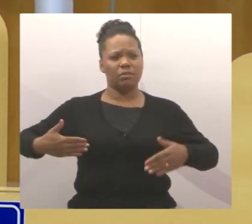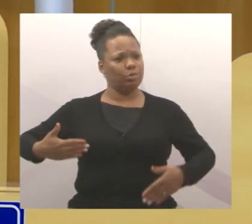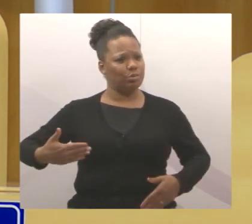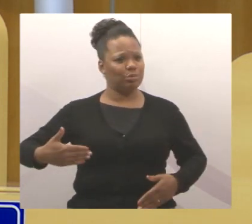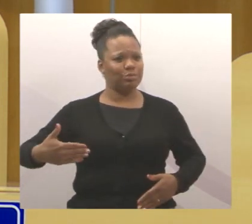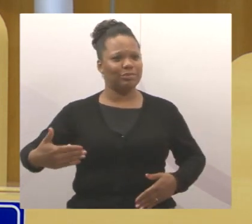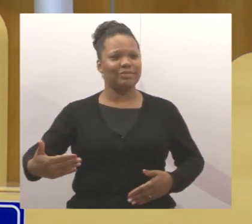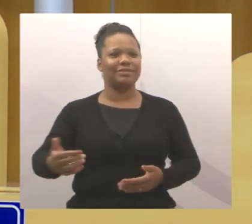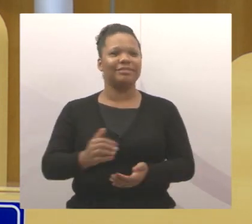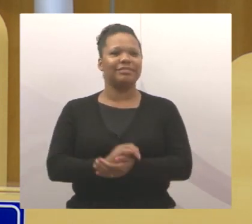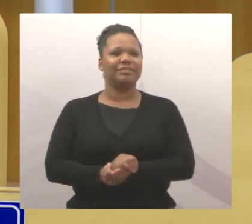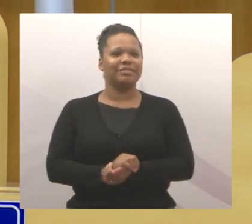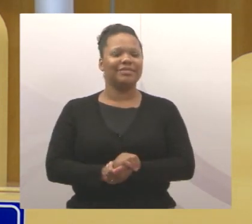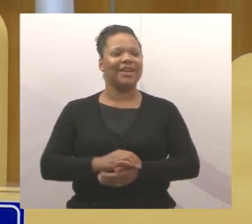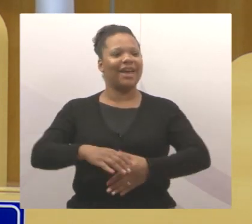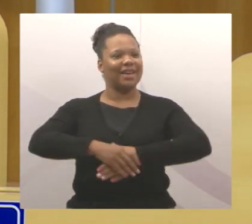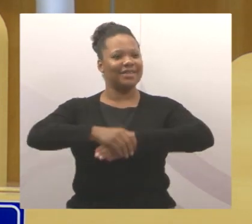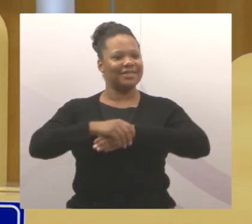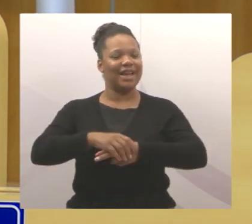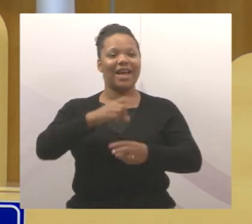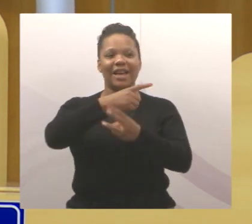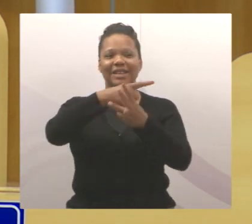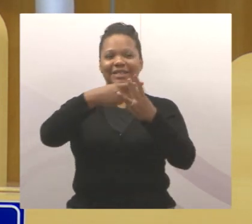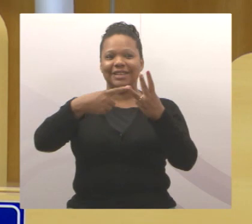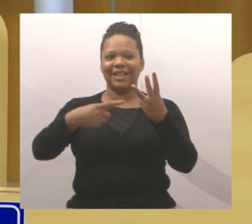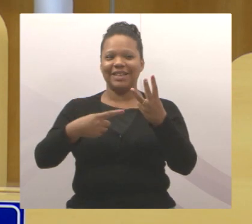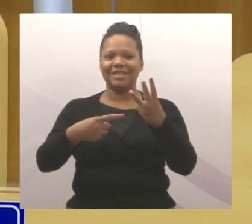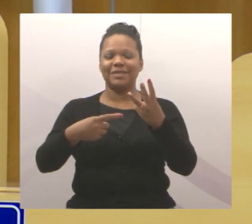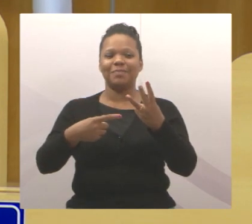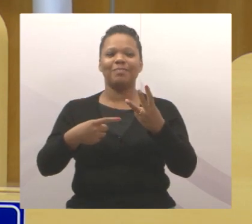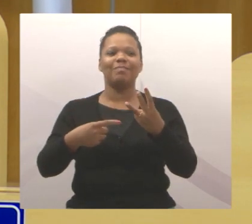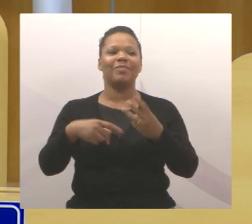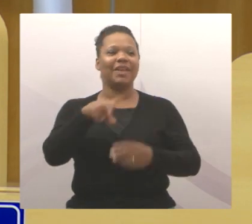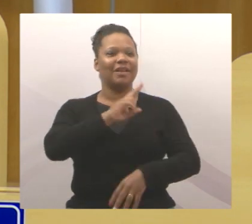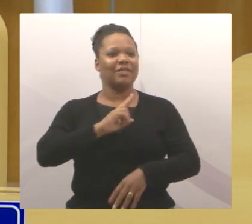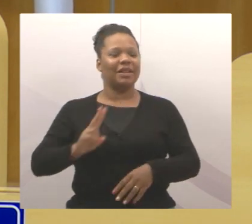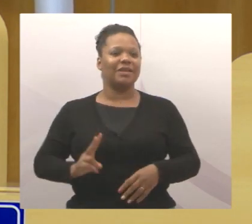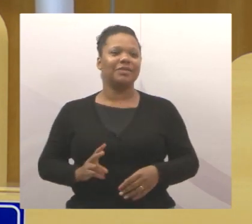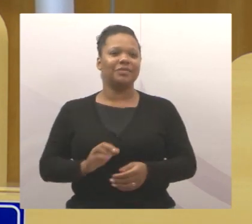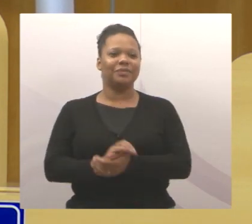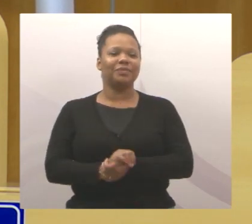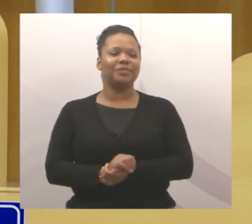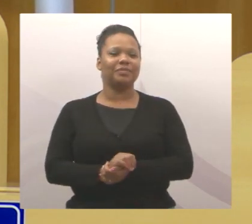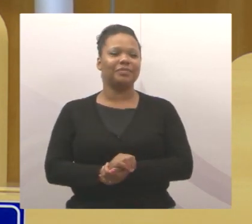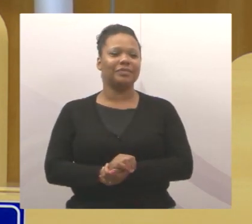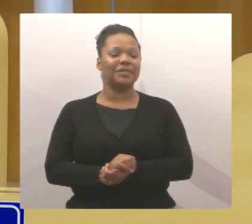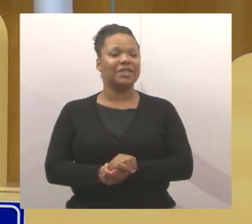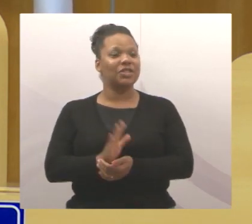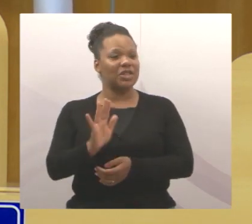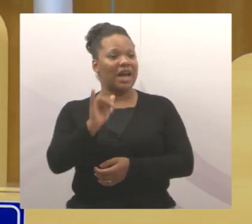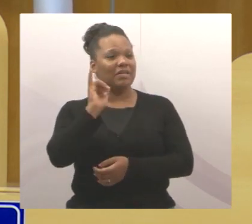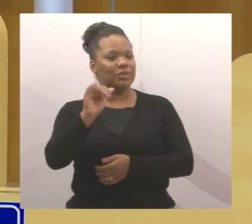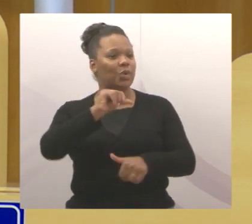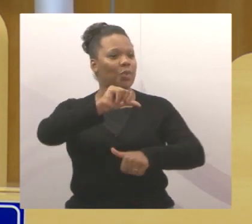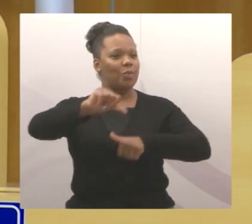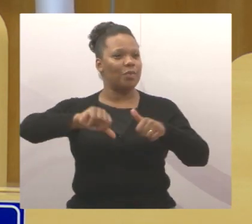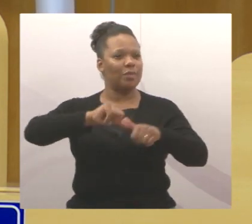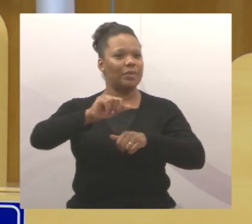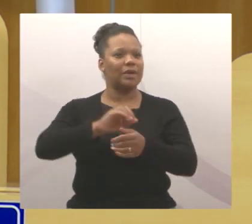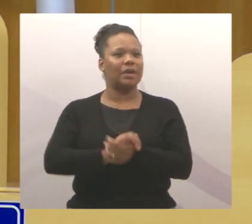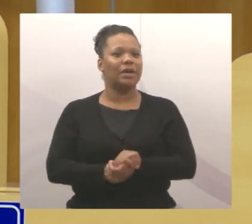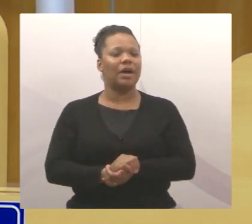Um cumprimento especial a 3 vereadores, em razão das mudanças aqui anunciadas, ao